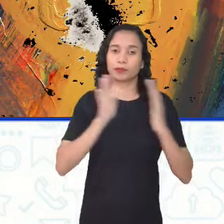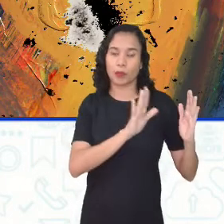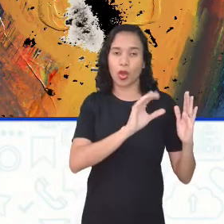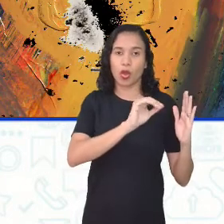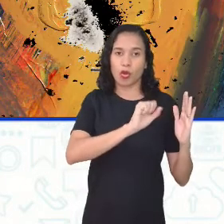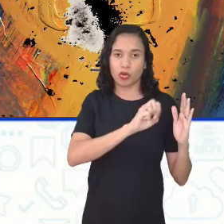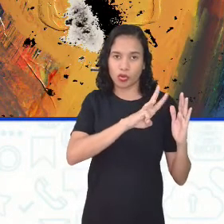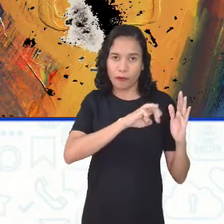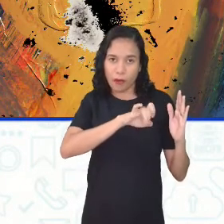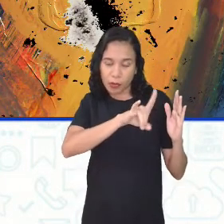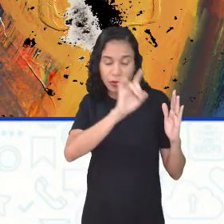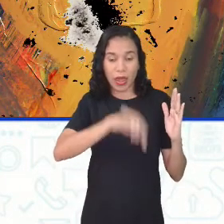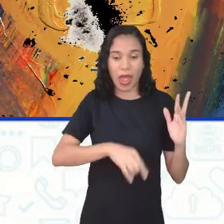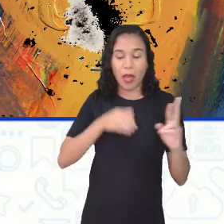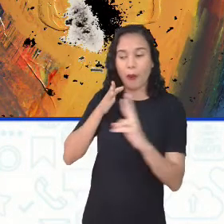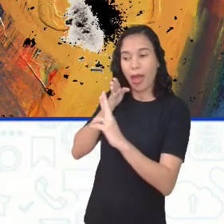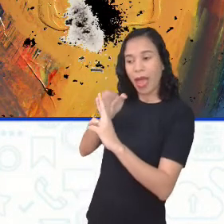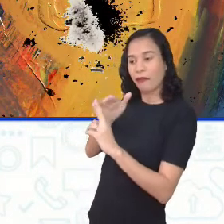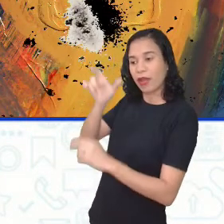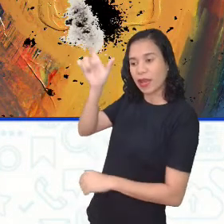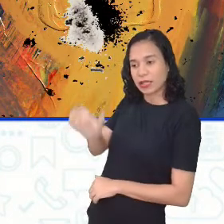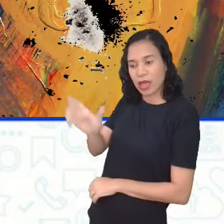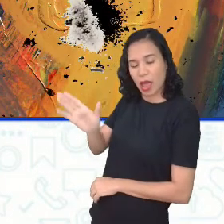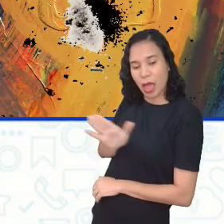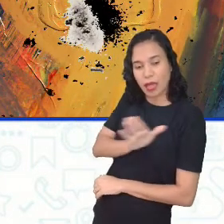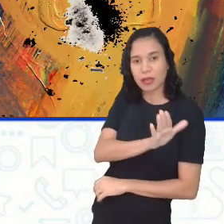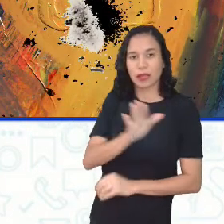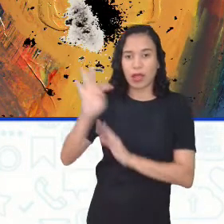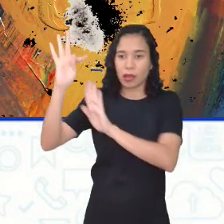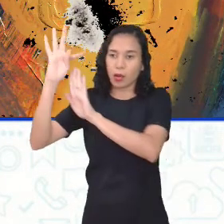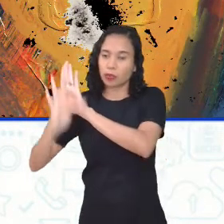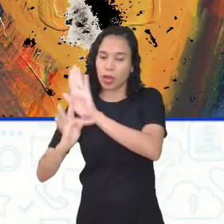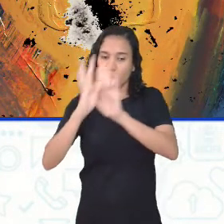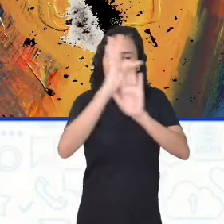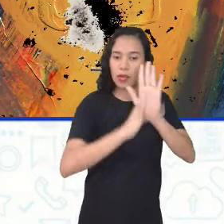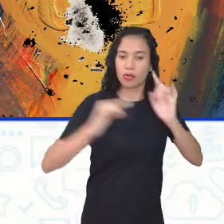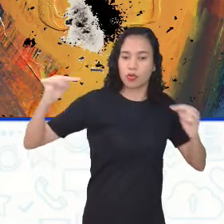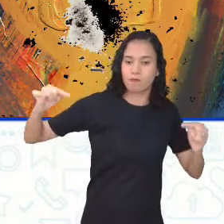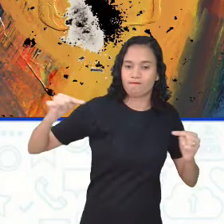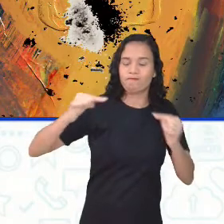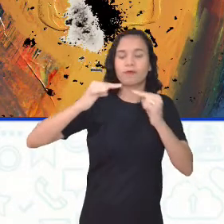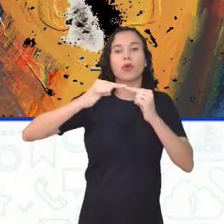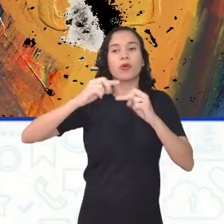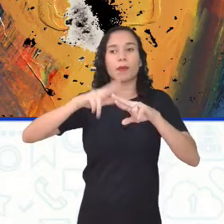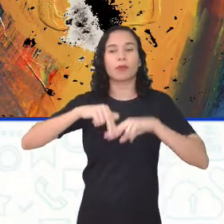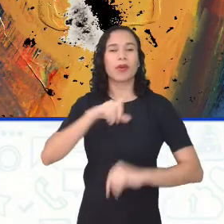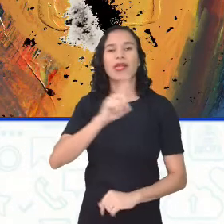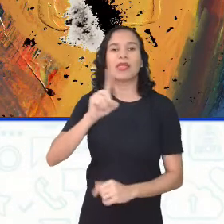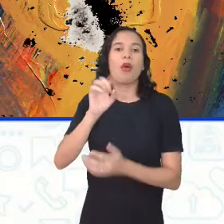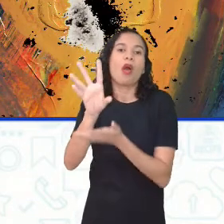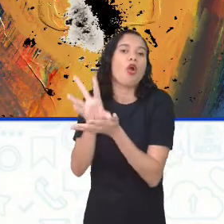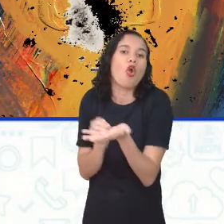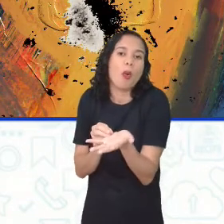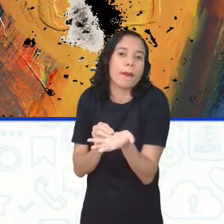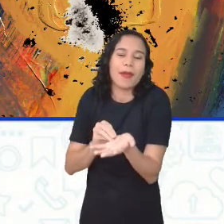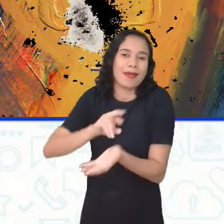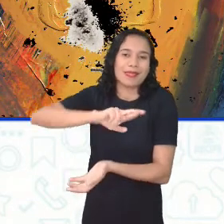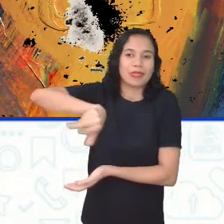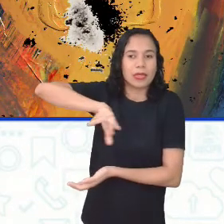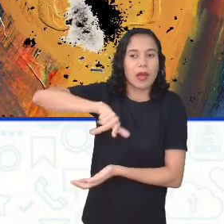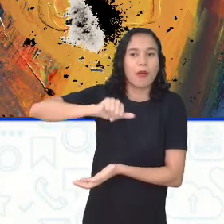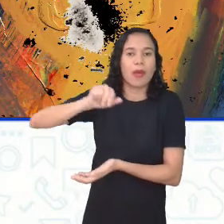de Andrade é uma referência direta que caracteriza a intertextualidade. Lembrando que não é uma imitação, tá? É